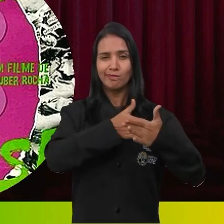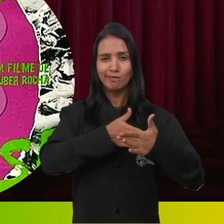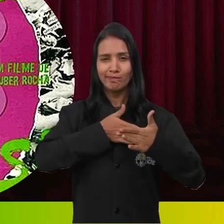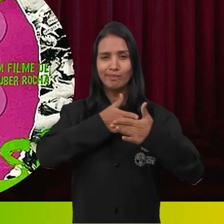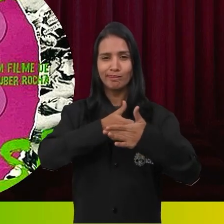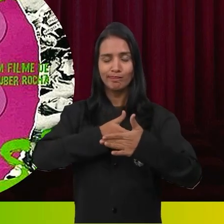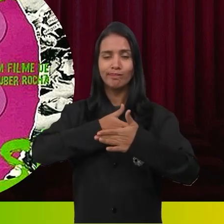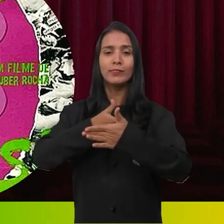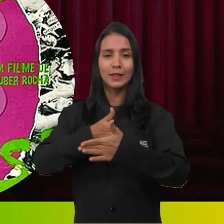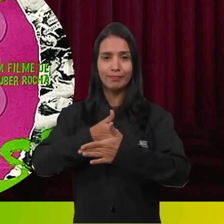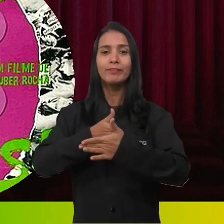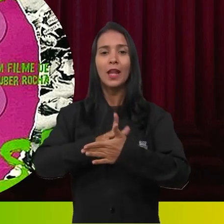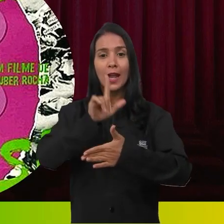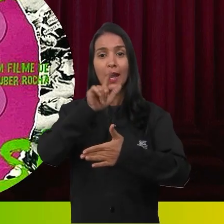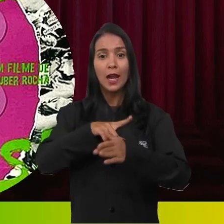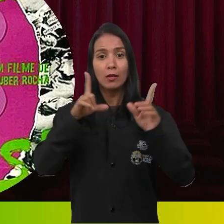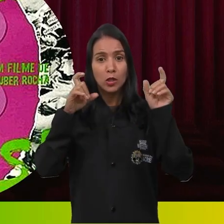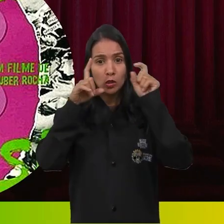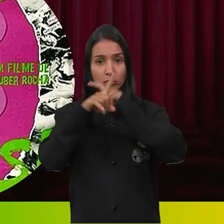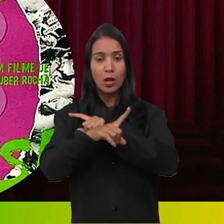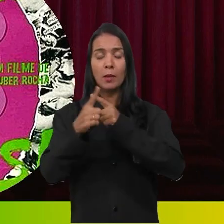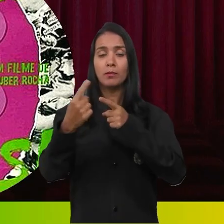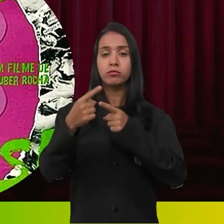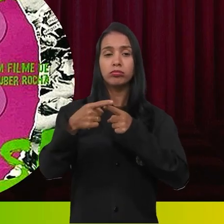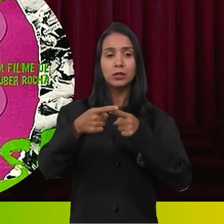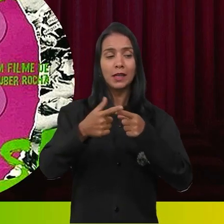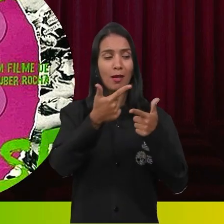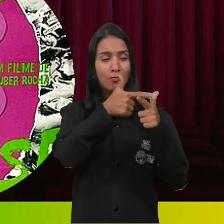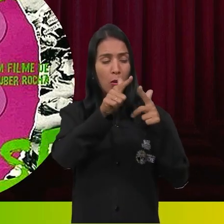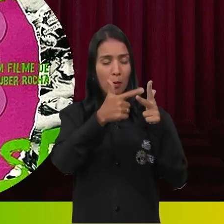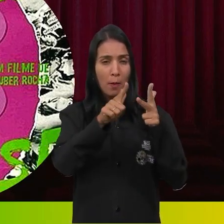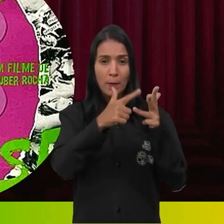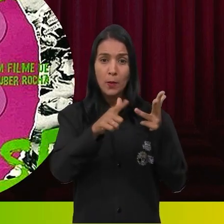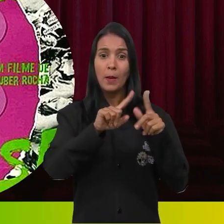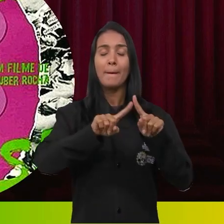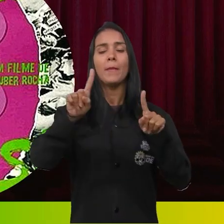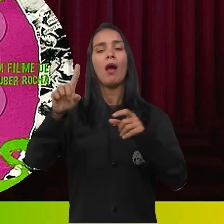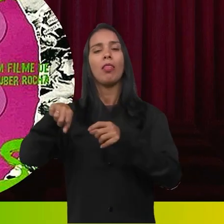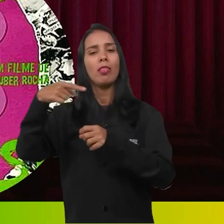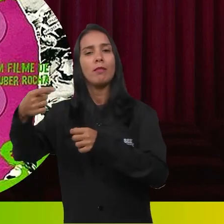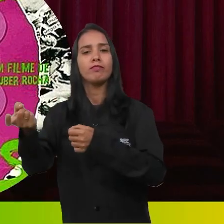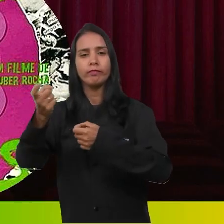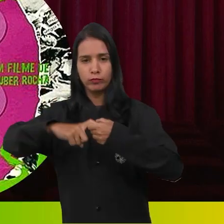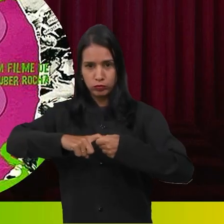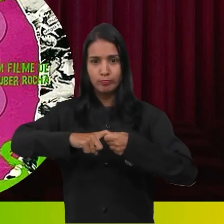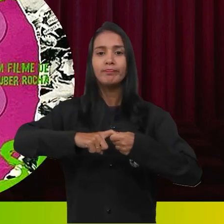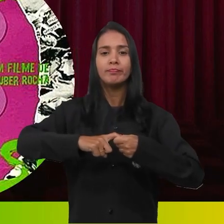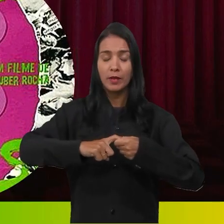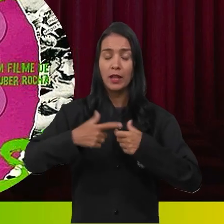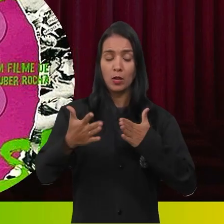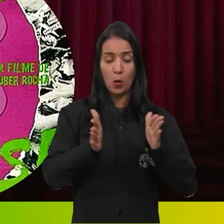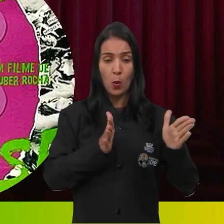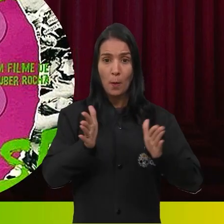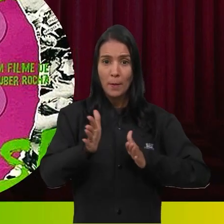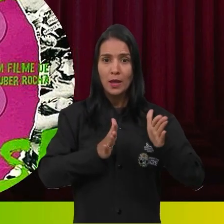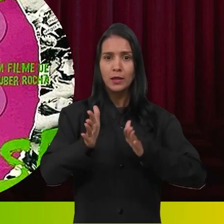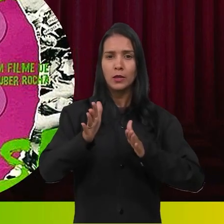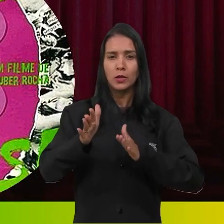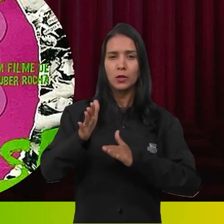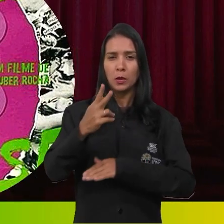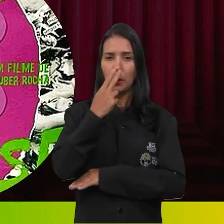cinema novo. E aí houve a crise, mas também houve a retomada. Então foi nesse período aí da ditadura militar,